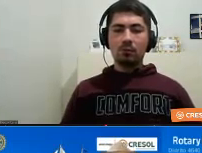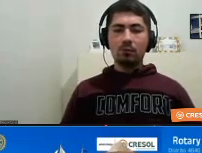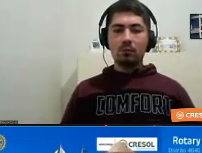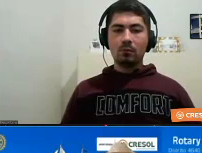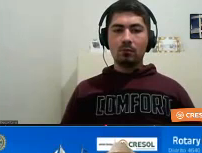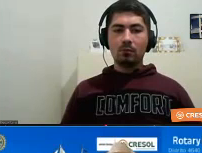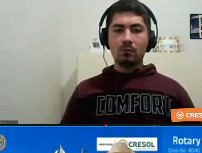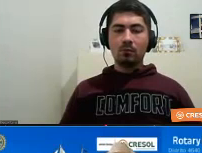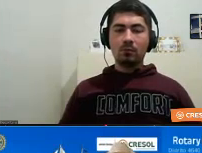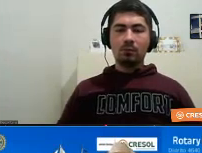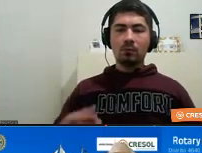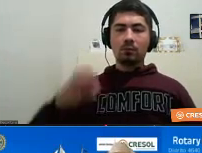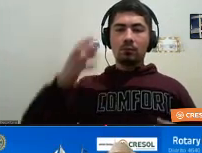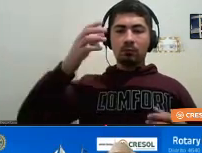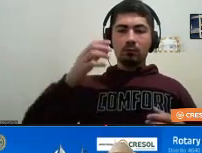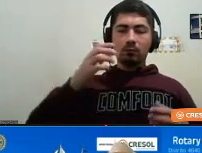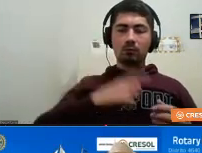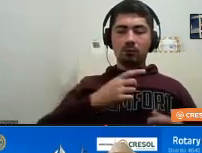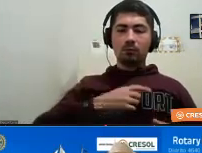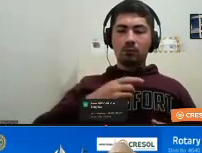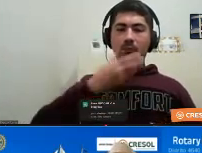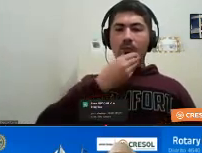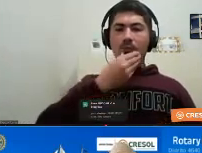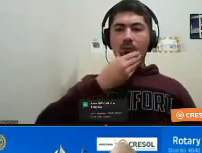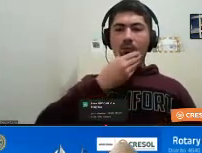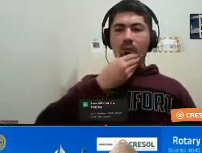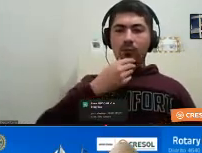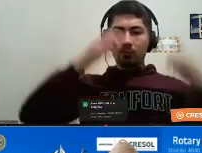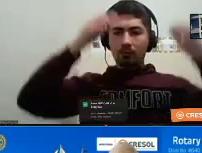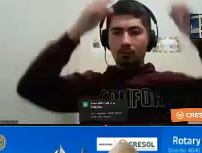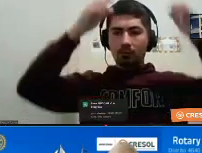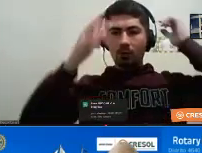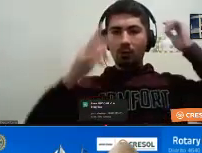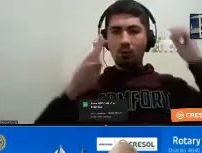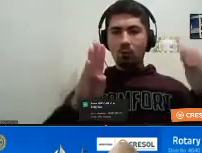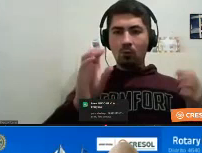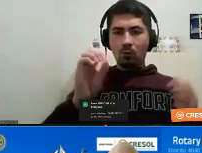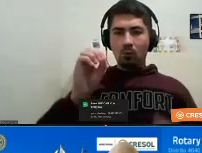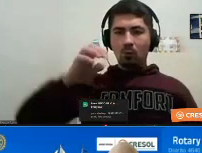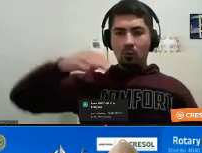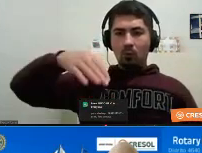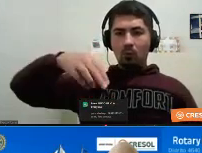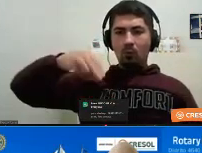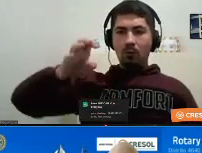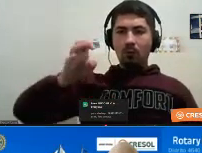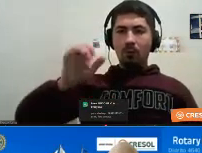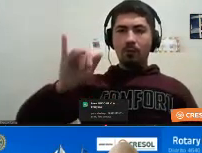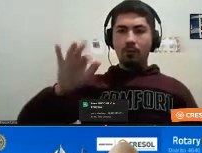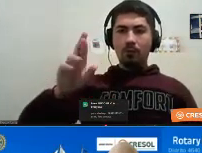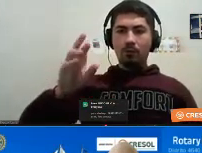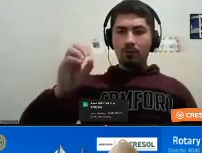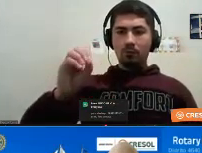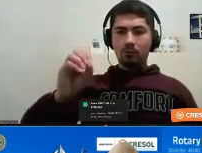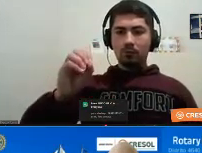prédio. Ela desaparece ao longo. Mas quem realmente vai apagar o incêndio, será